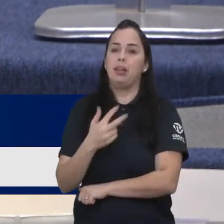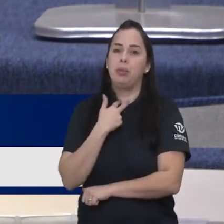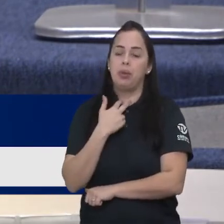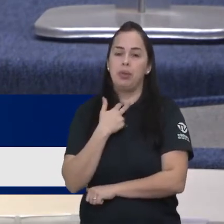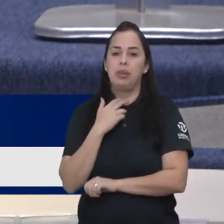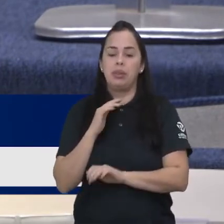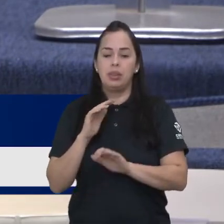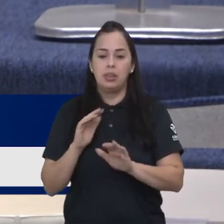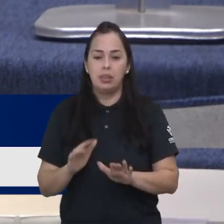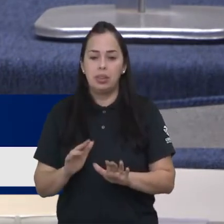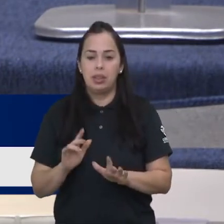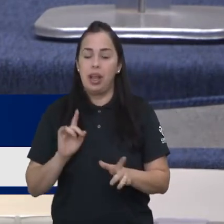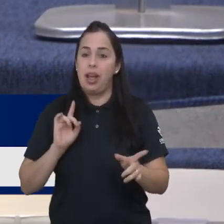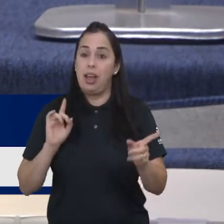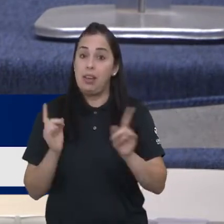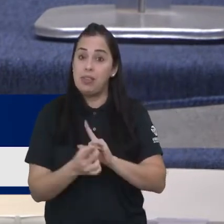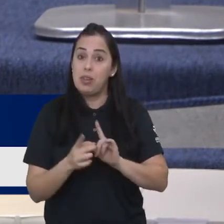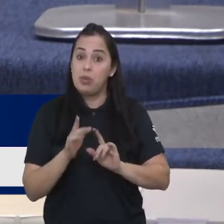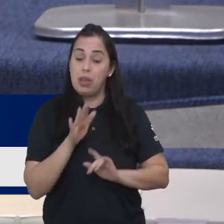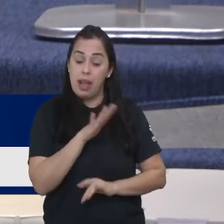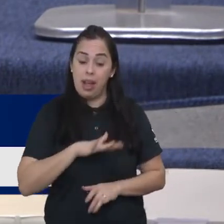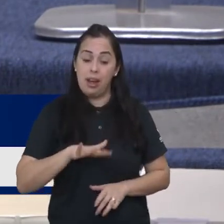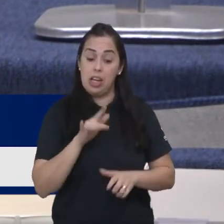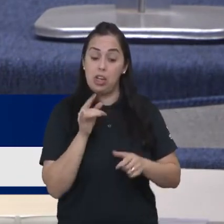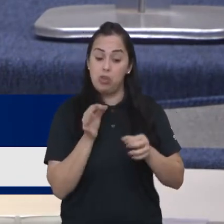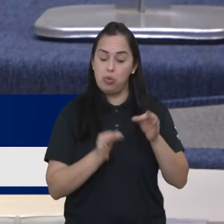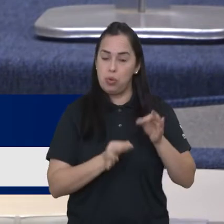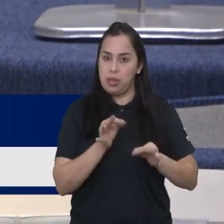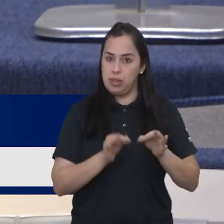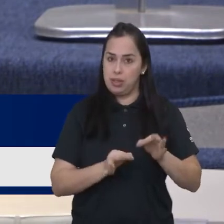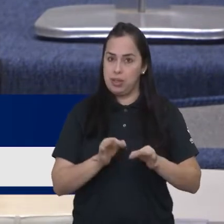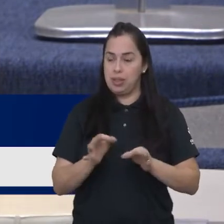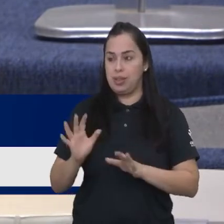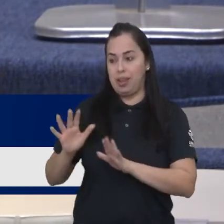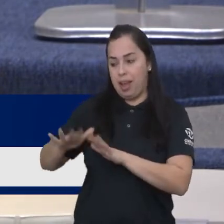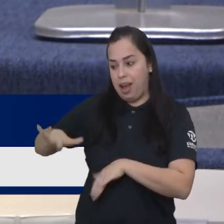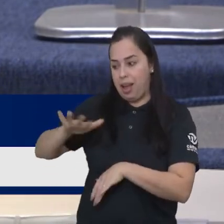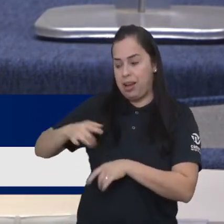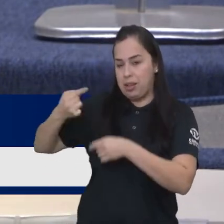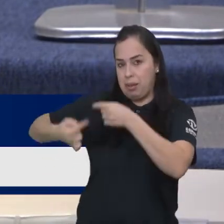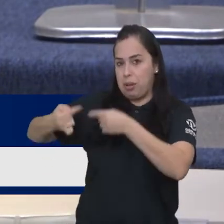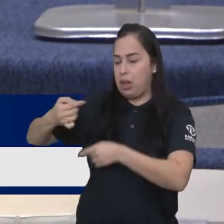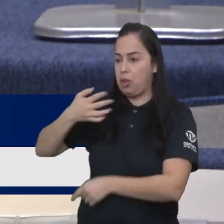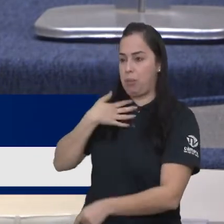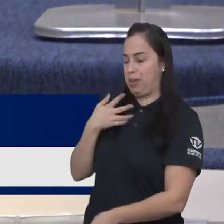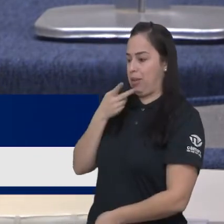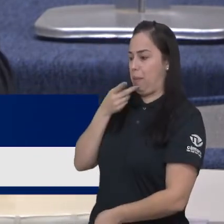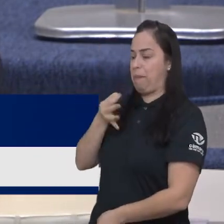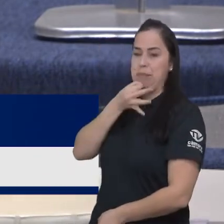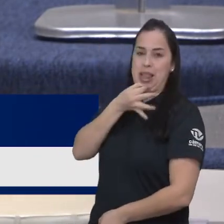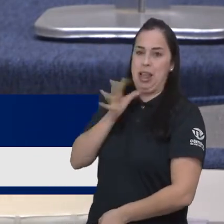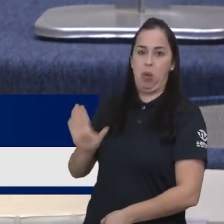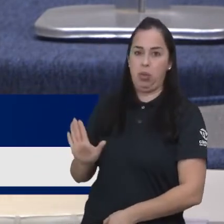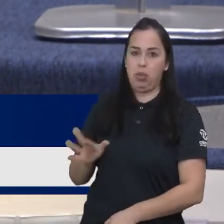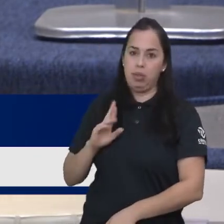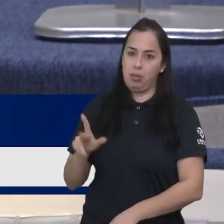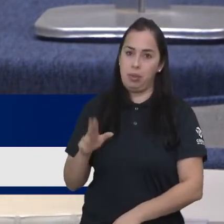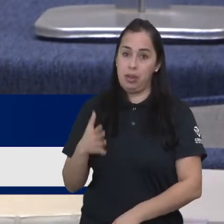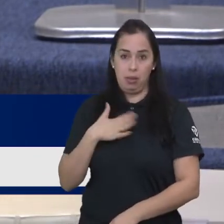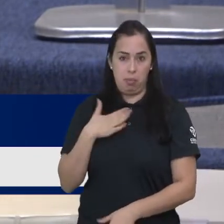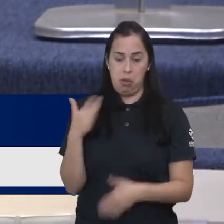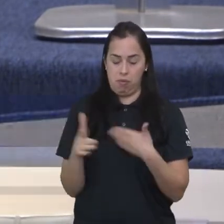eu falo que não é impossível reversão, é reversão jurídica, não é política. Mas a política eu não posso ficar dando pitaco que não é a minha função.